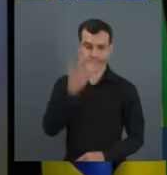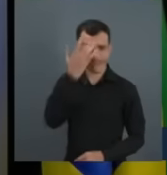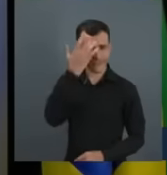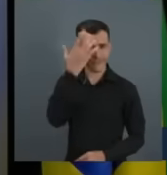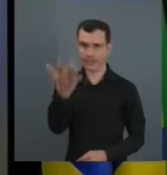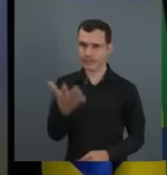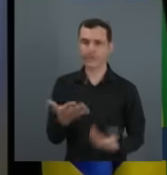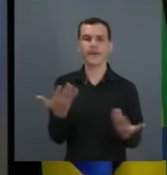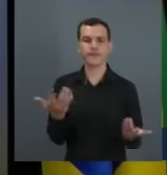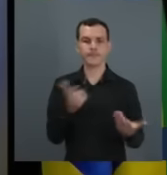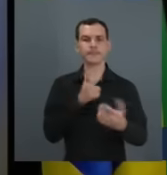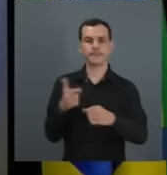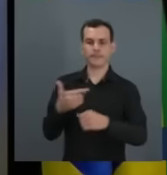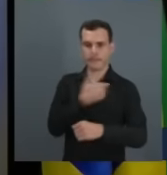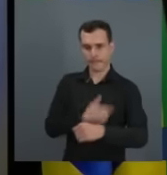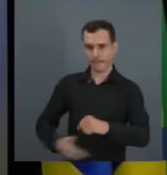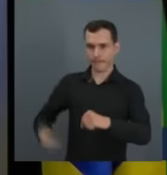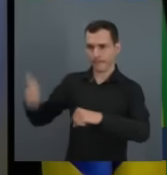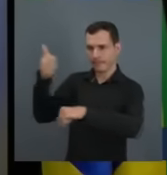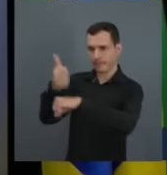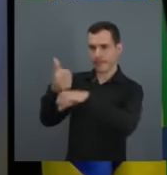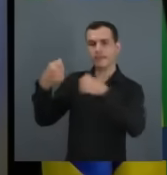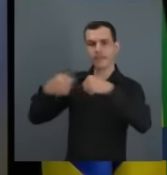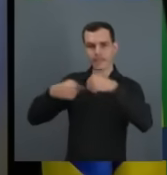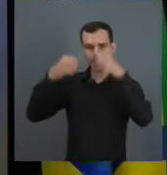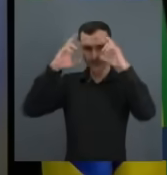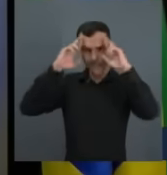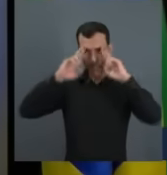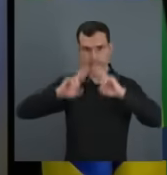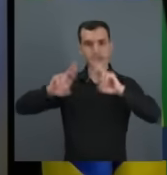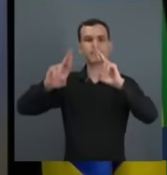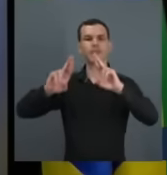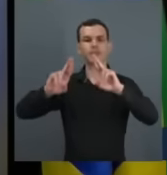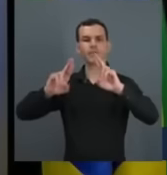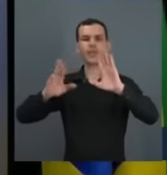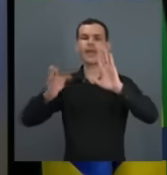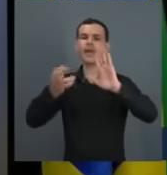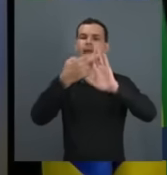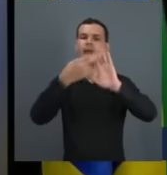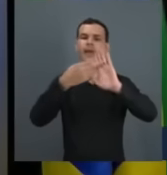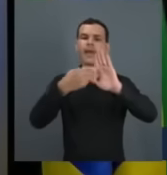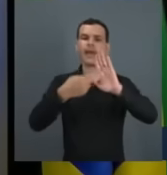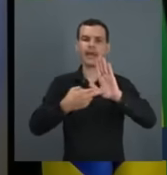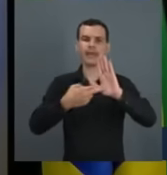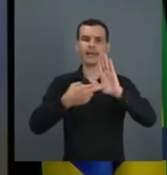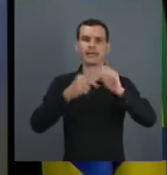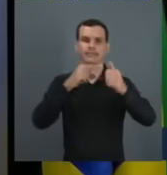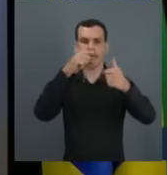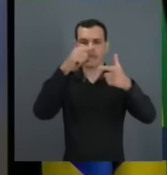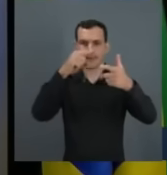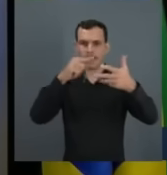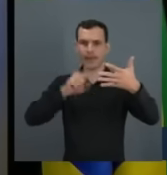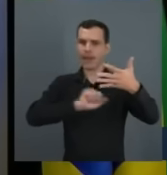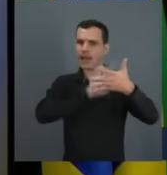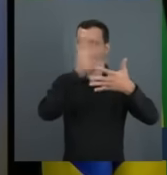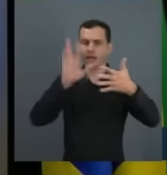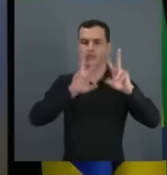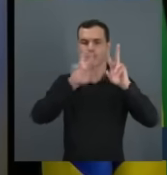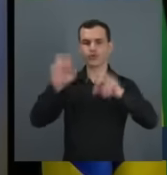Cargos públicos devem obedecer a critérios bem mais objetivos, como mérito e